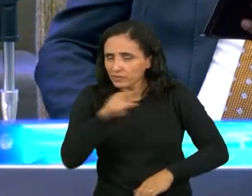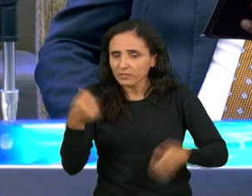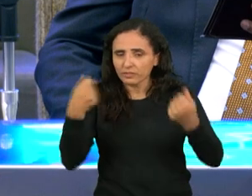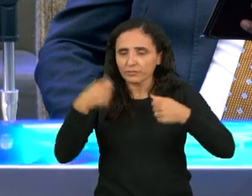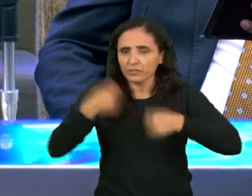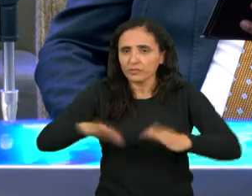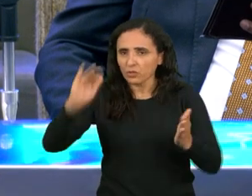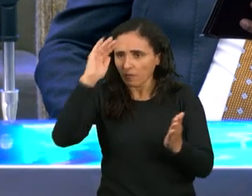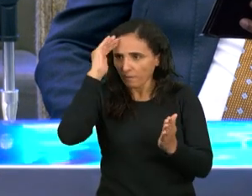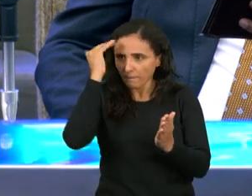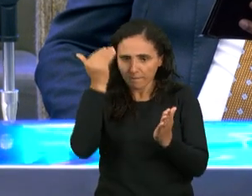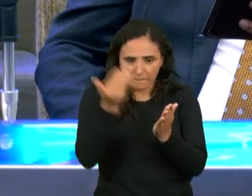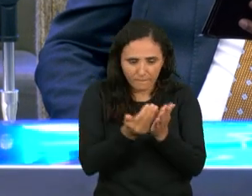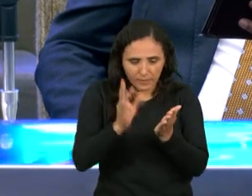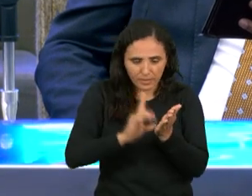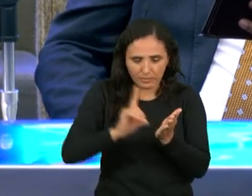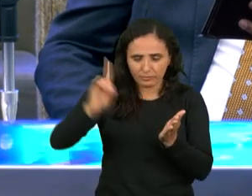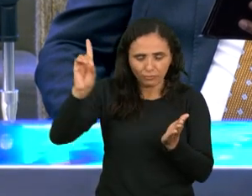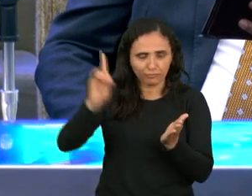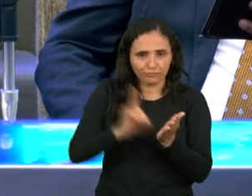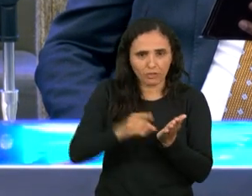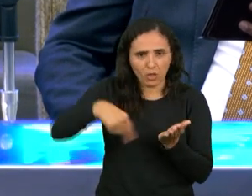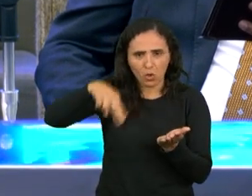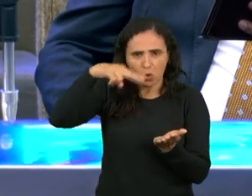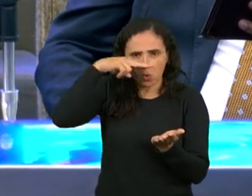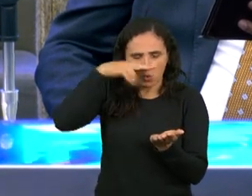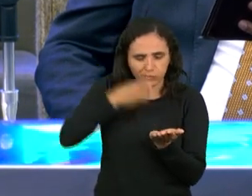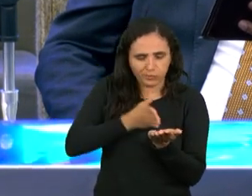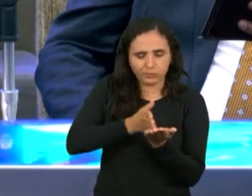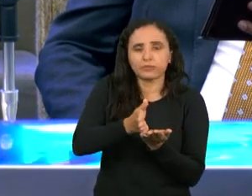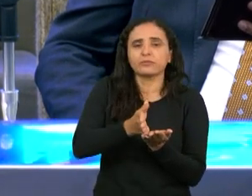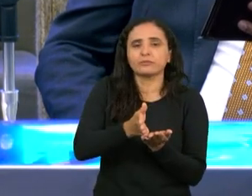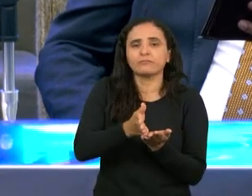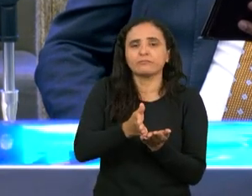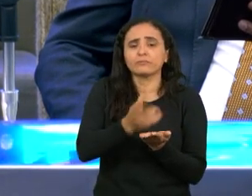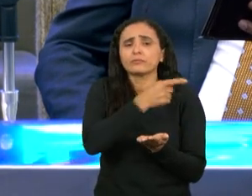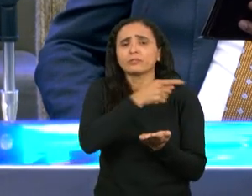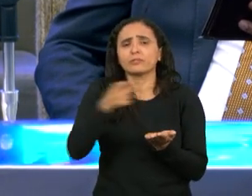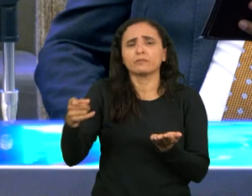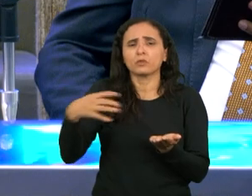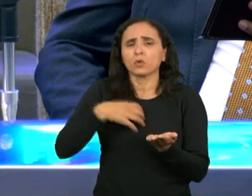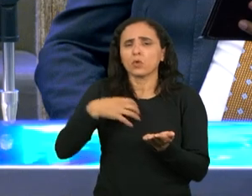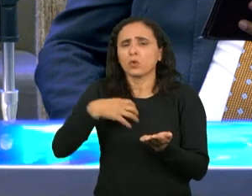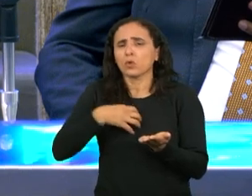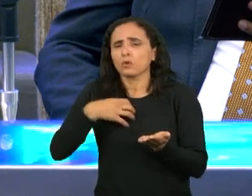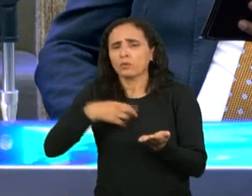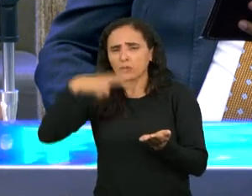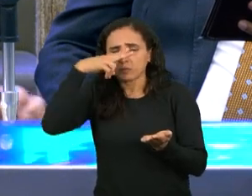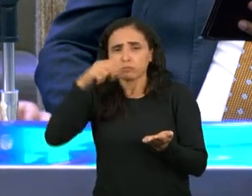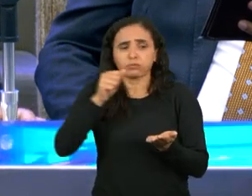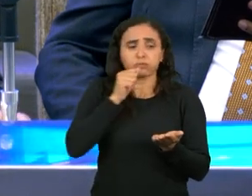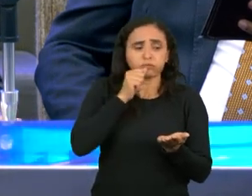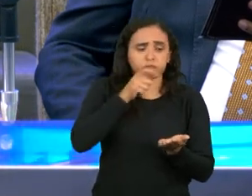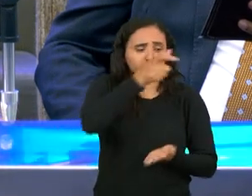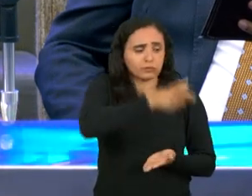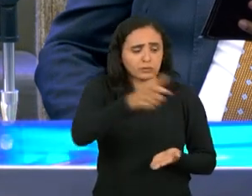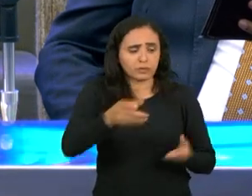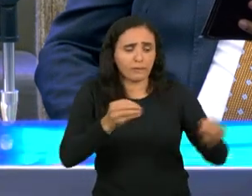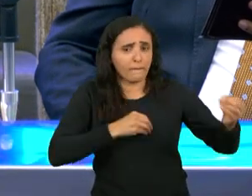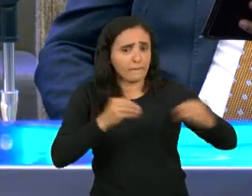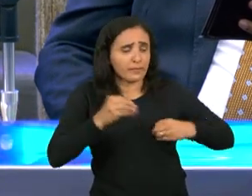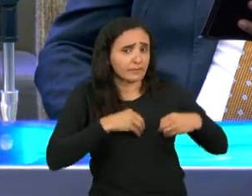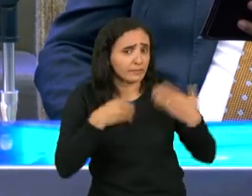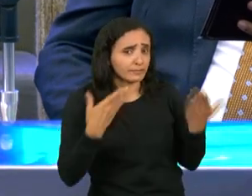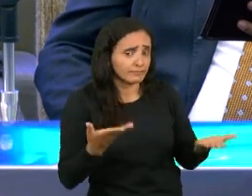e se o justo apenas se salva onde aparecerá o ímpio e o pecador de